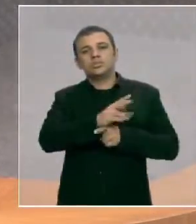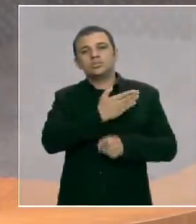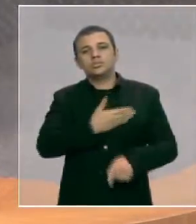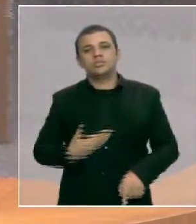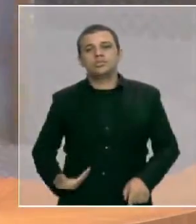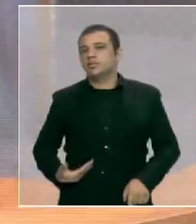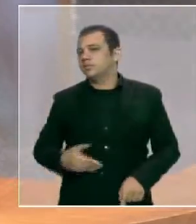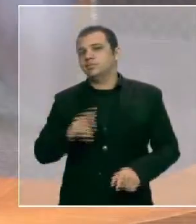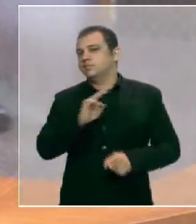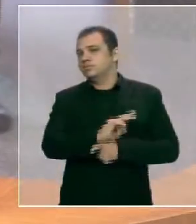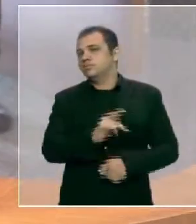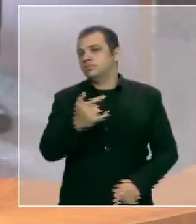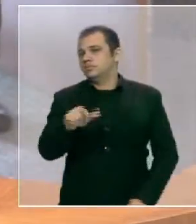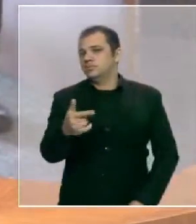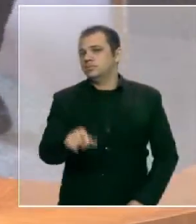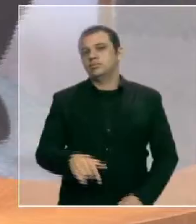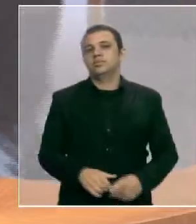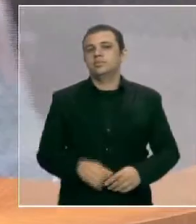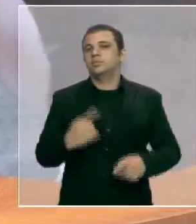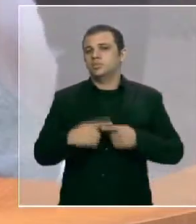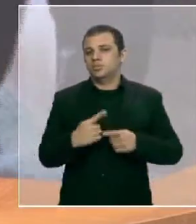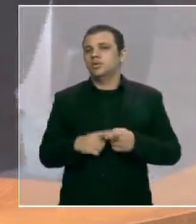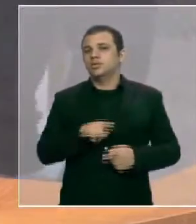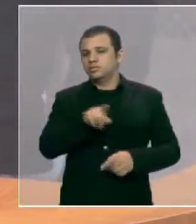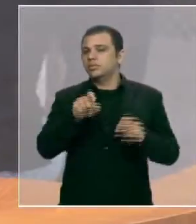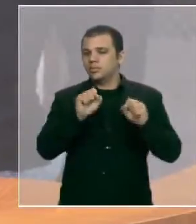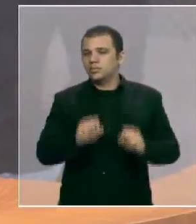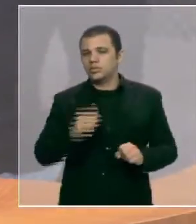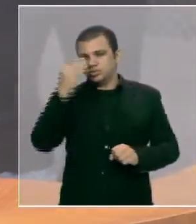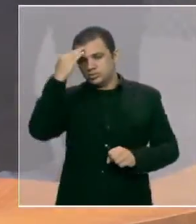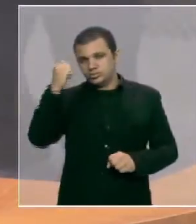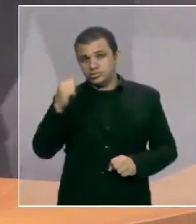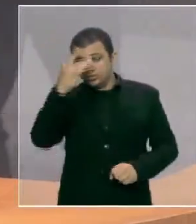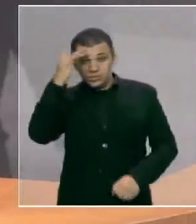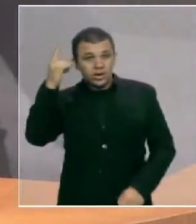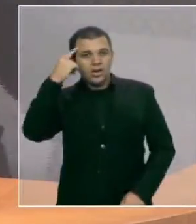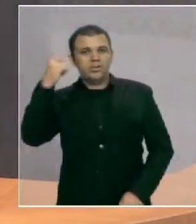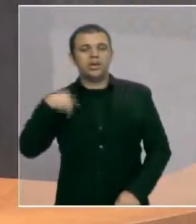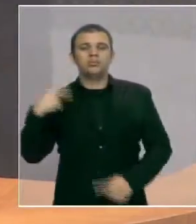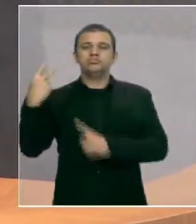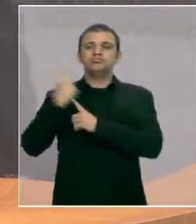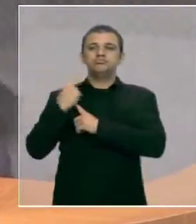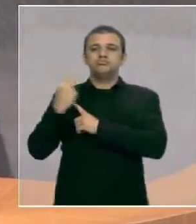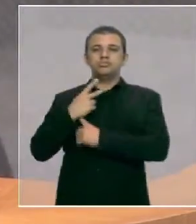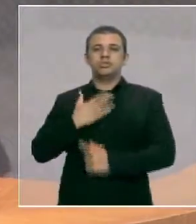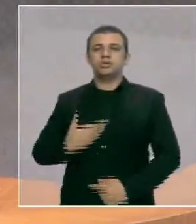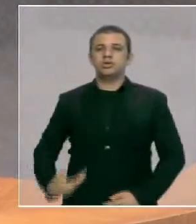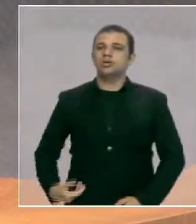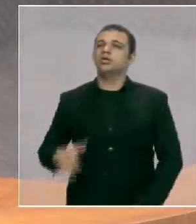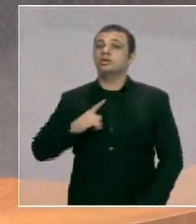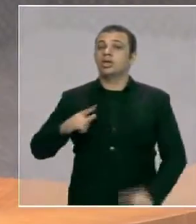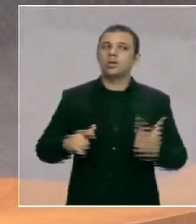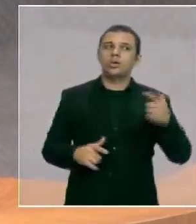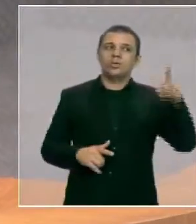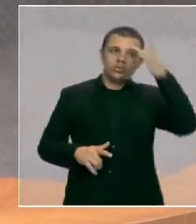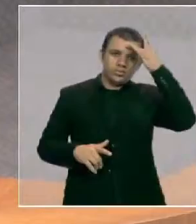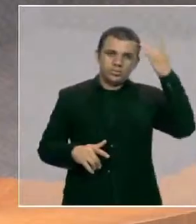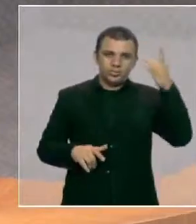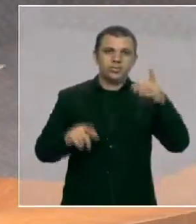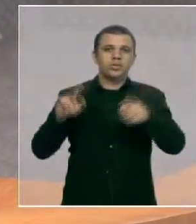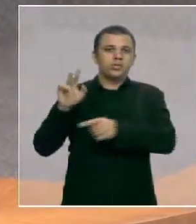não são. Porque saibam, aqueles que se acham protegidos têm sempre mais um protegido que